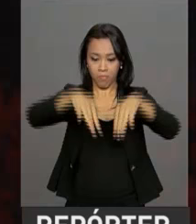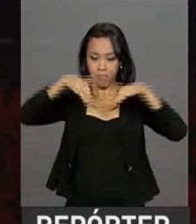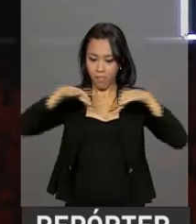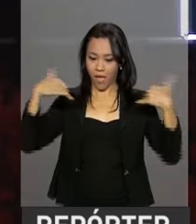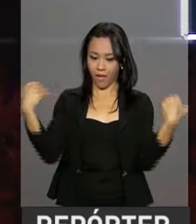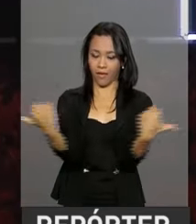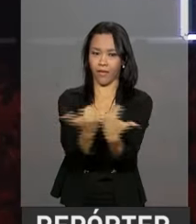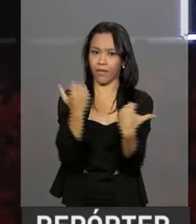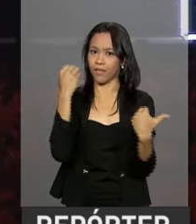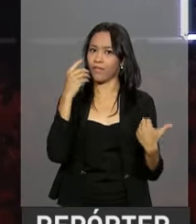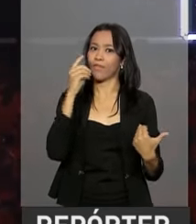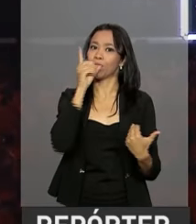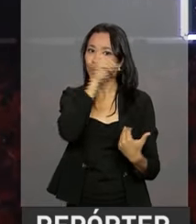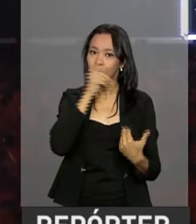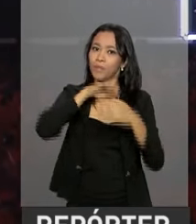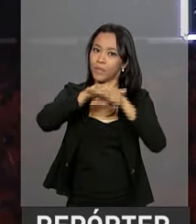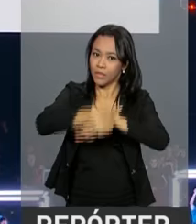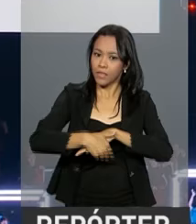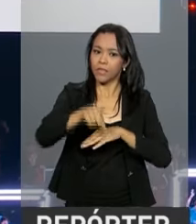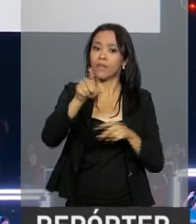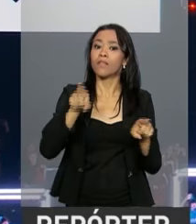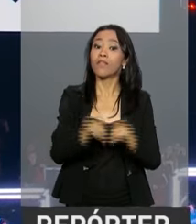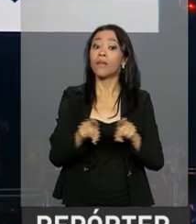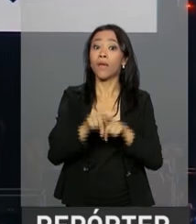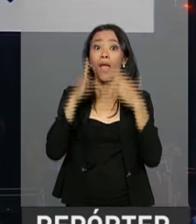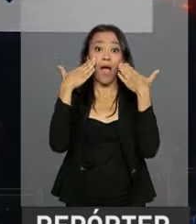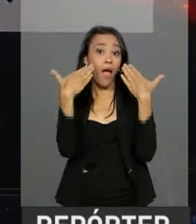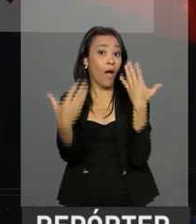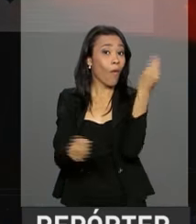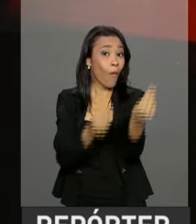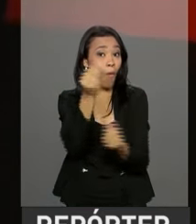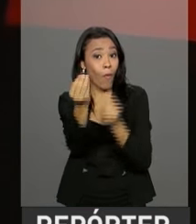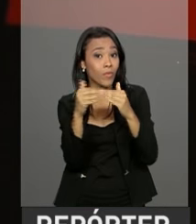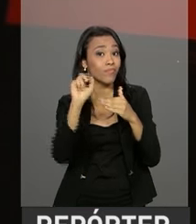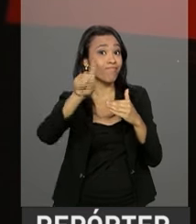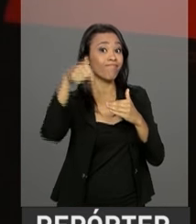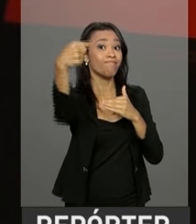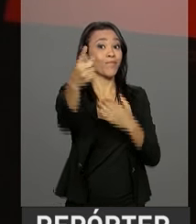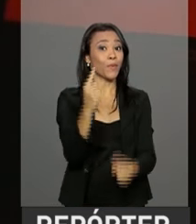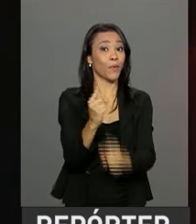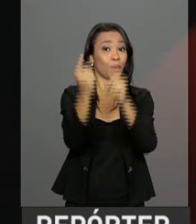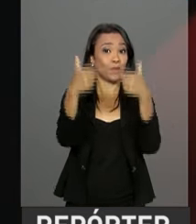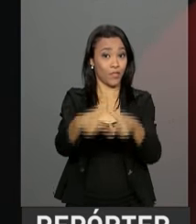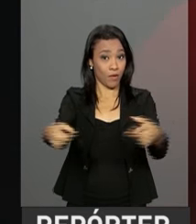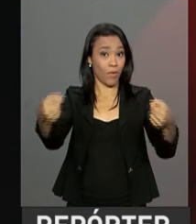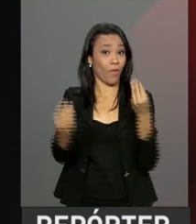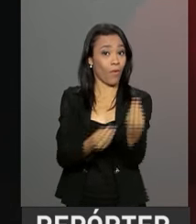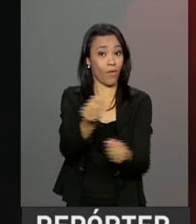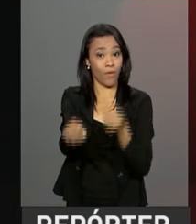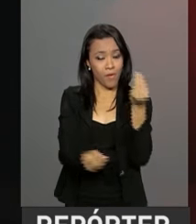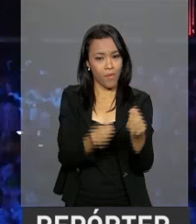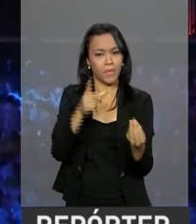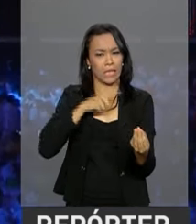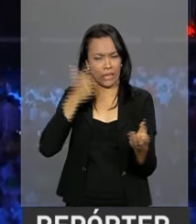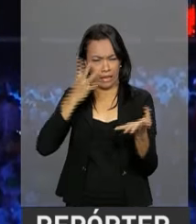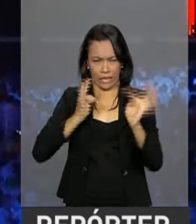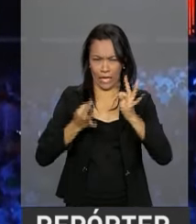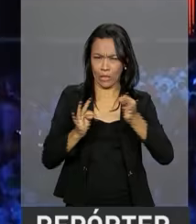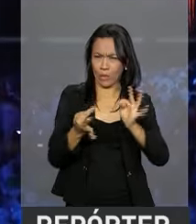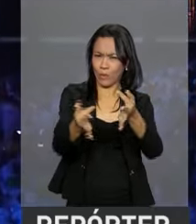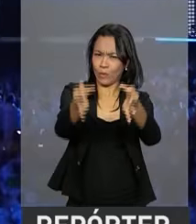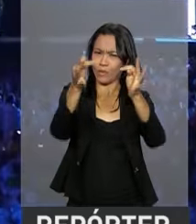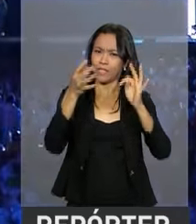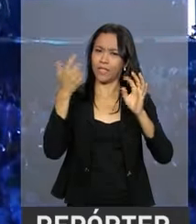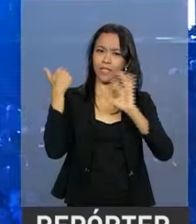na noite de domingo teve também uma amostra do que vão ser os jogos em Tóquio no Japão uma mistura de tecnologia